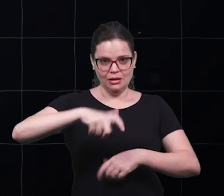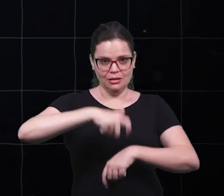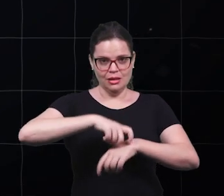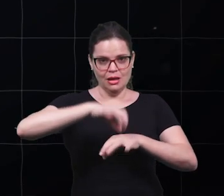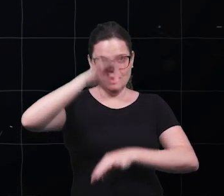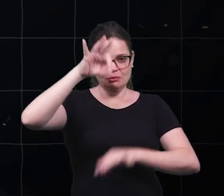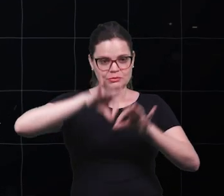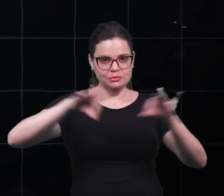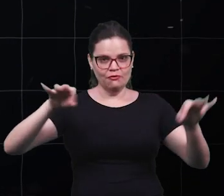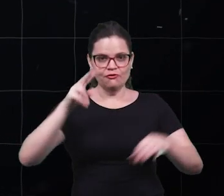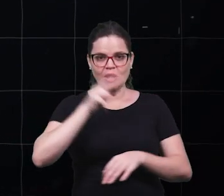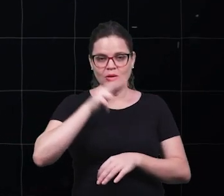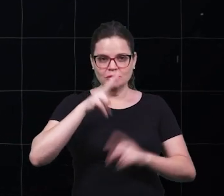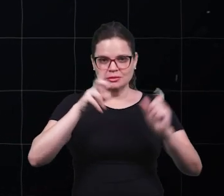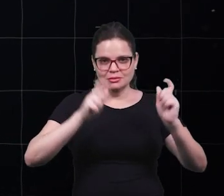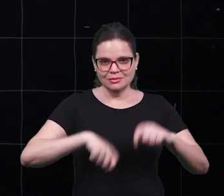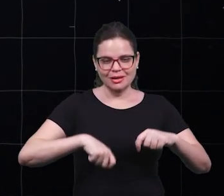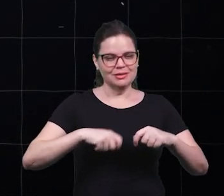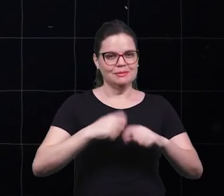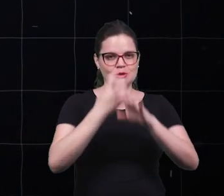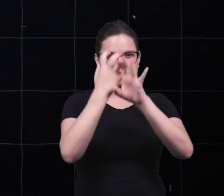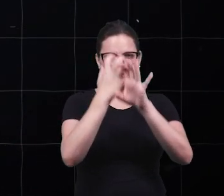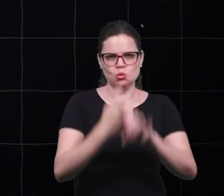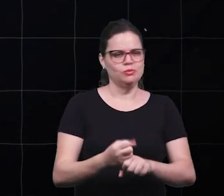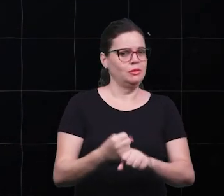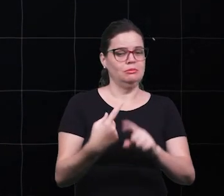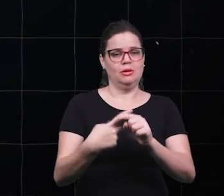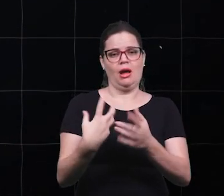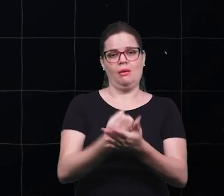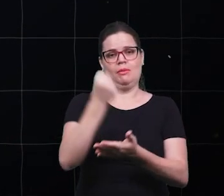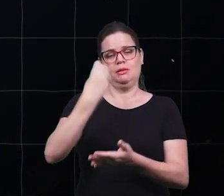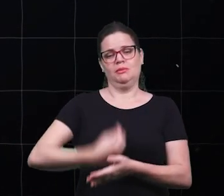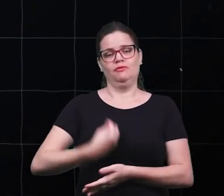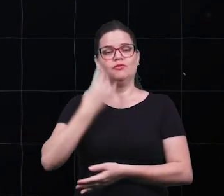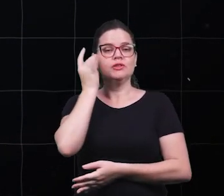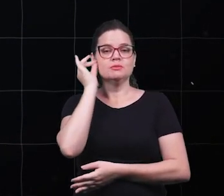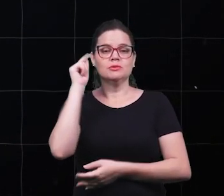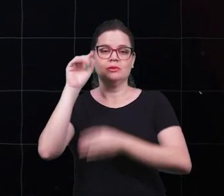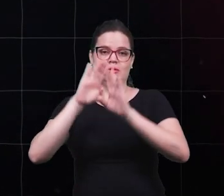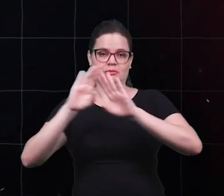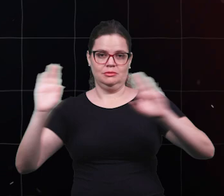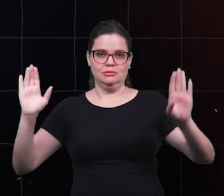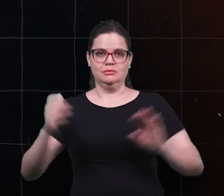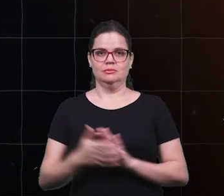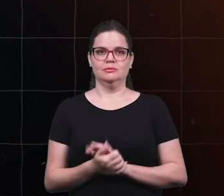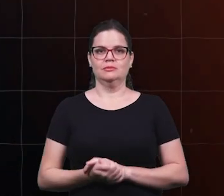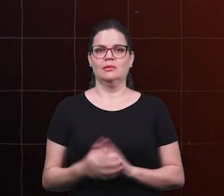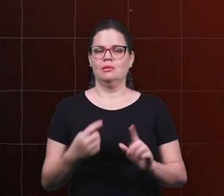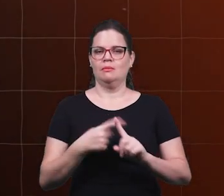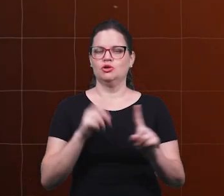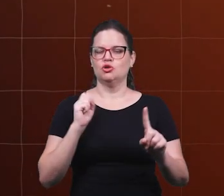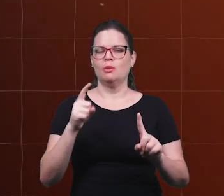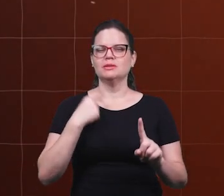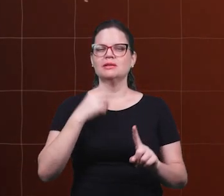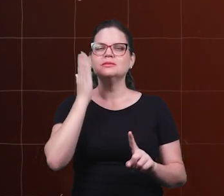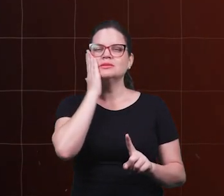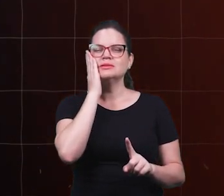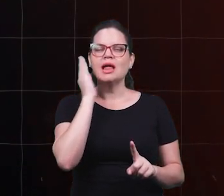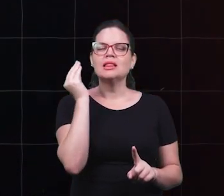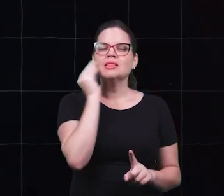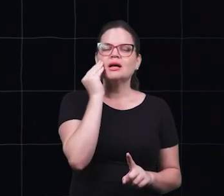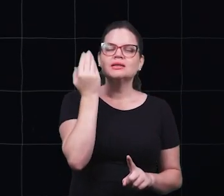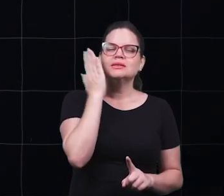O arrebatamento ocorre na obra redentora. Mas apenas de forma didática,